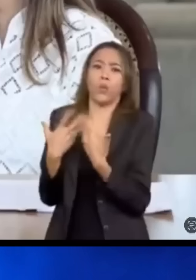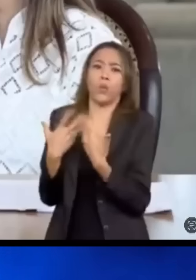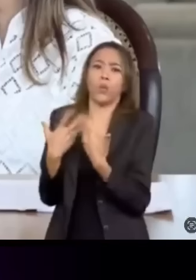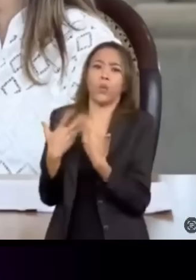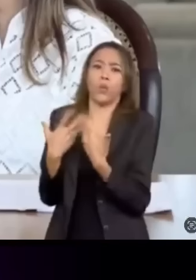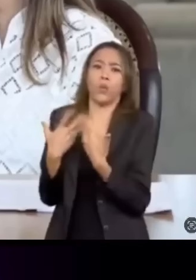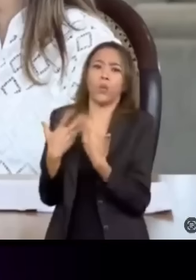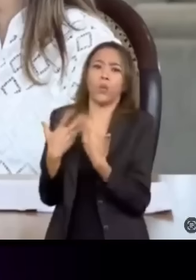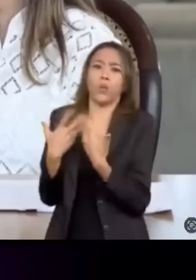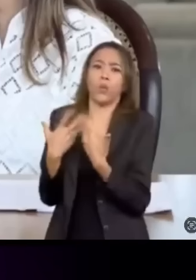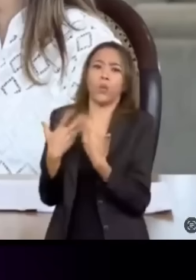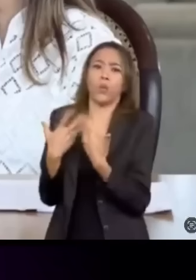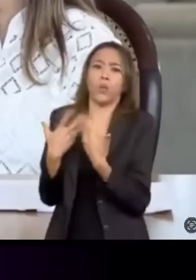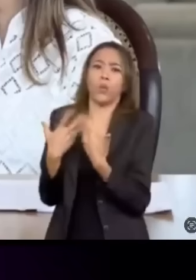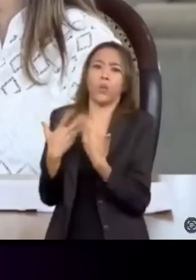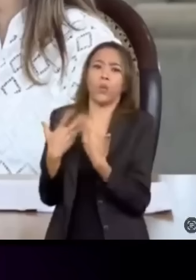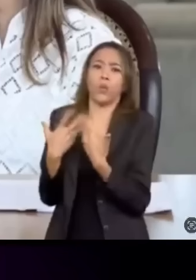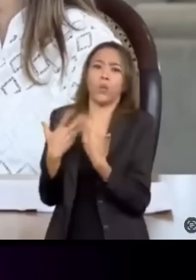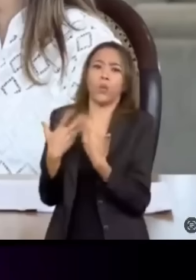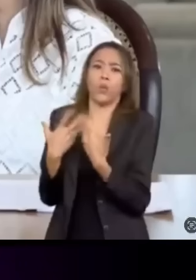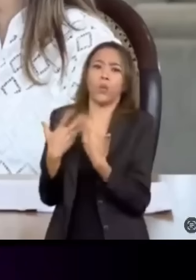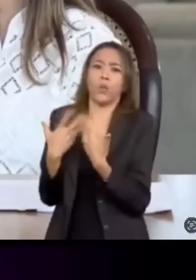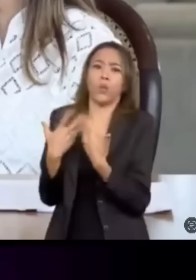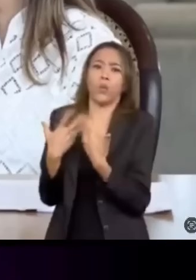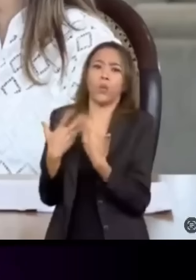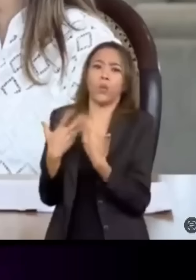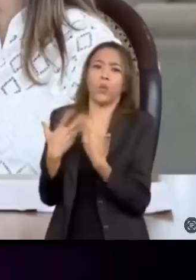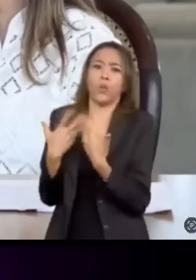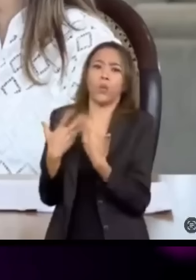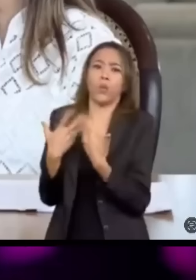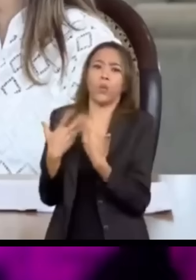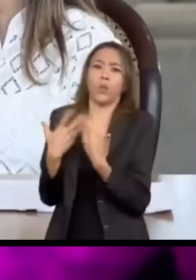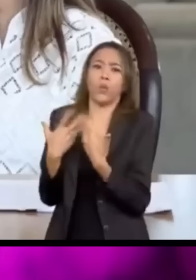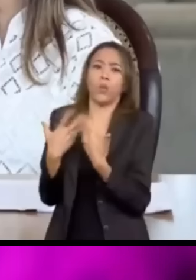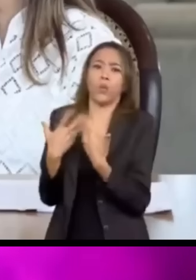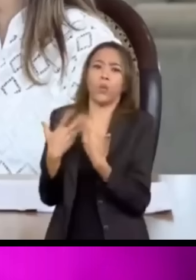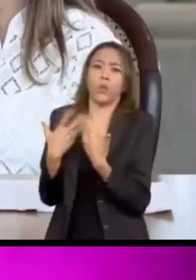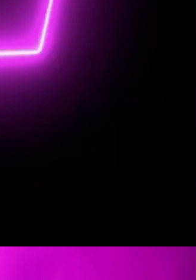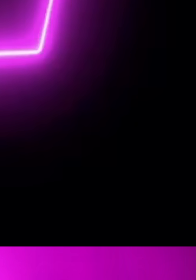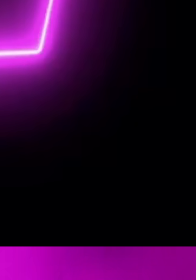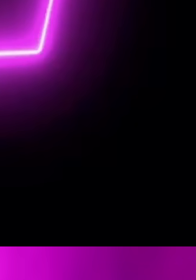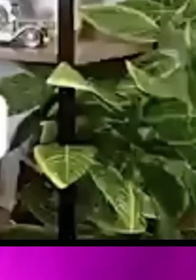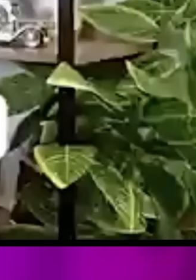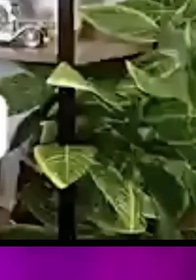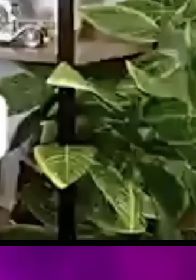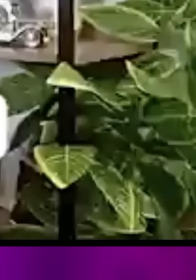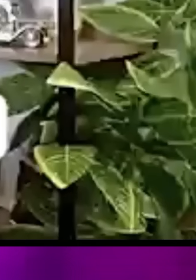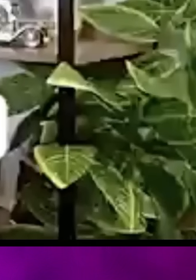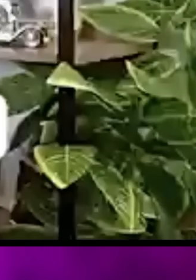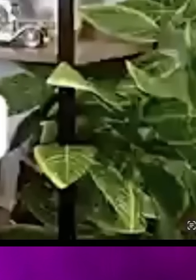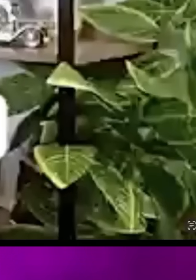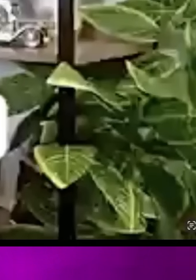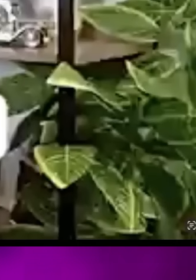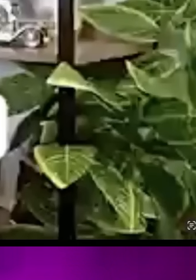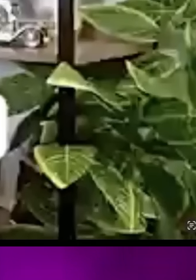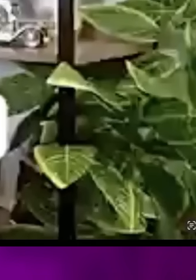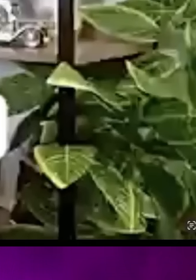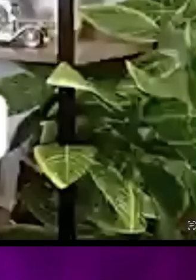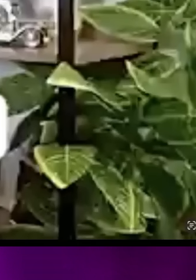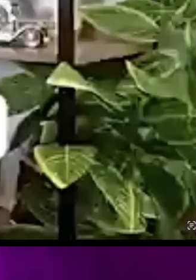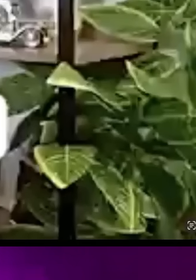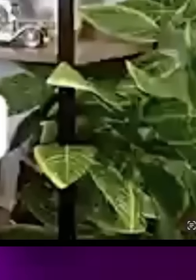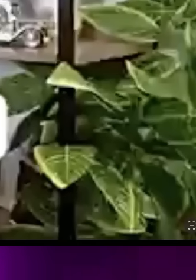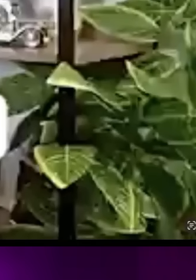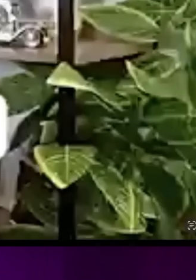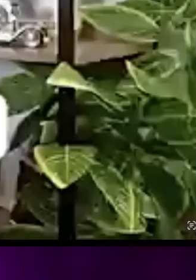obedece o governo. E se não obedece o governo, não faz o quê? Não manda prender. E agora é o seguinte. Agora,